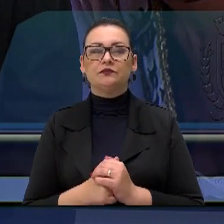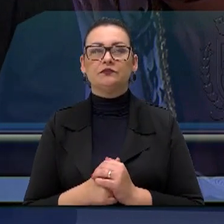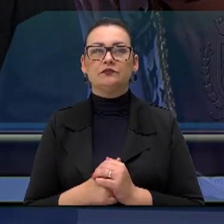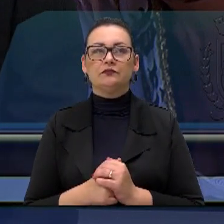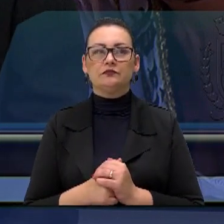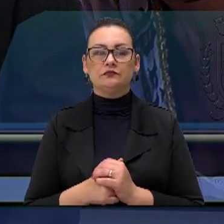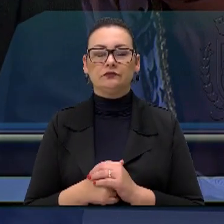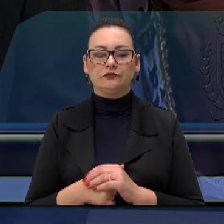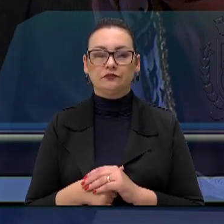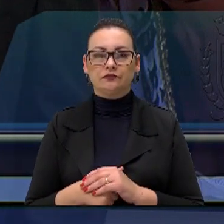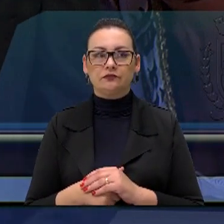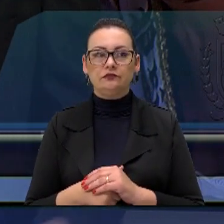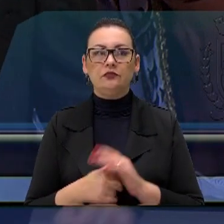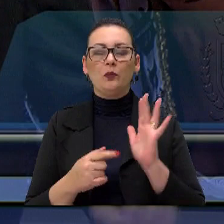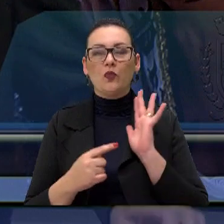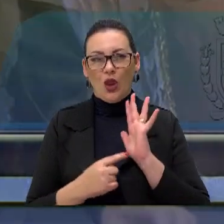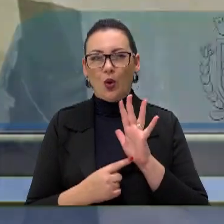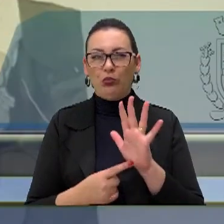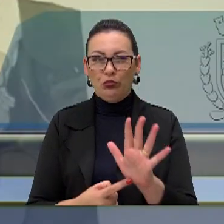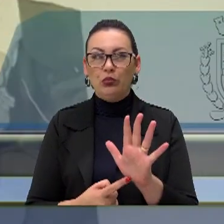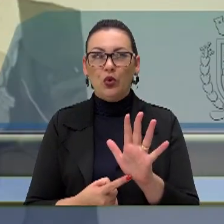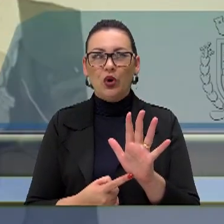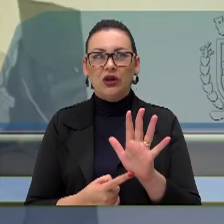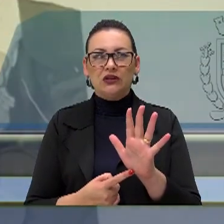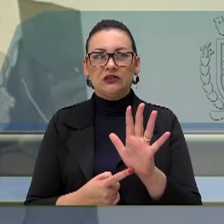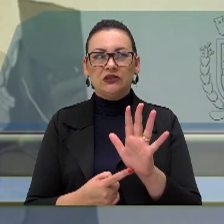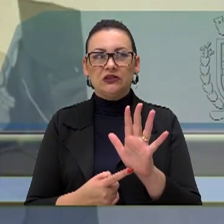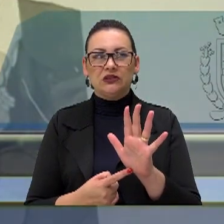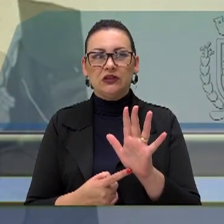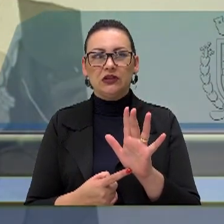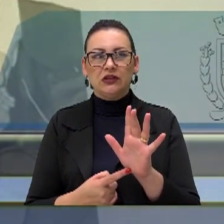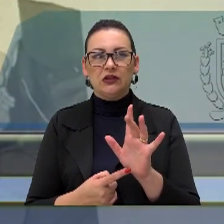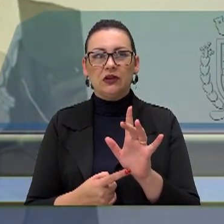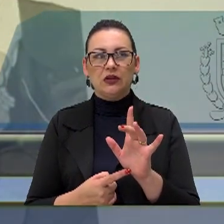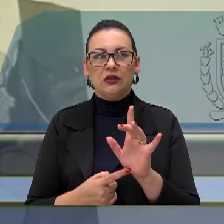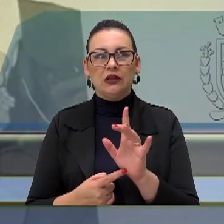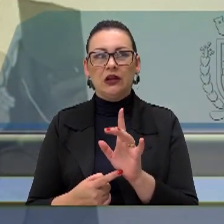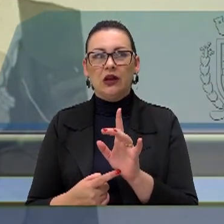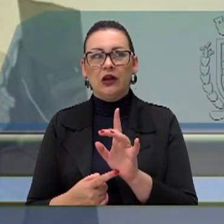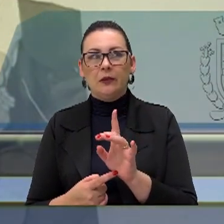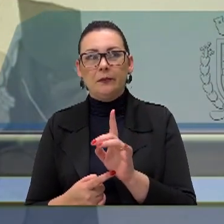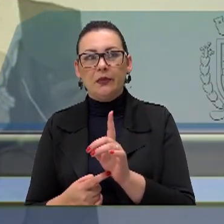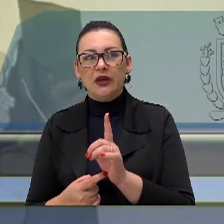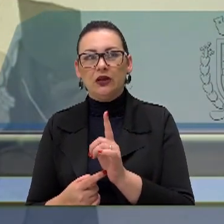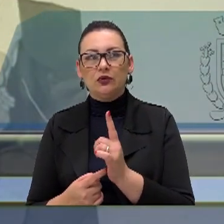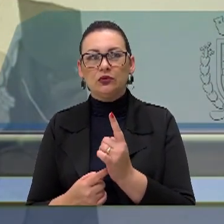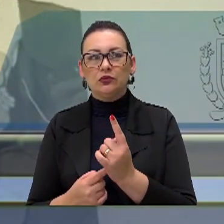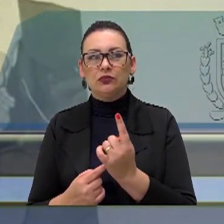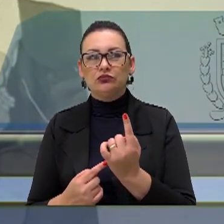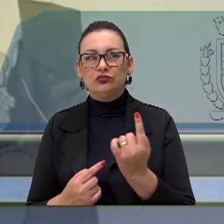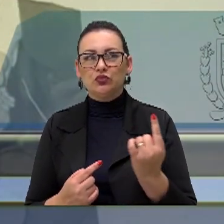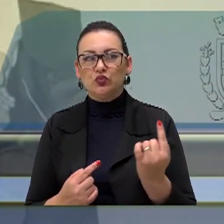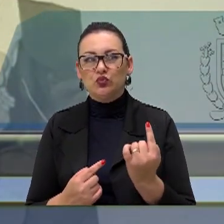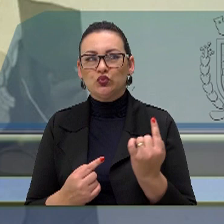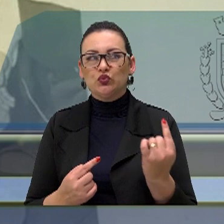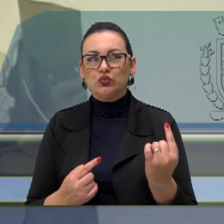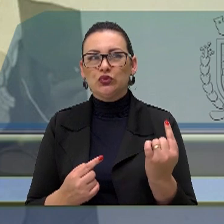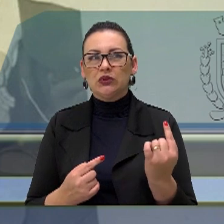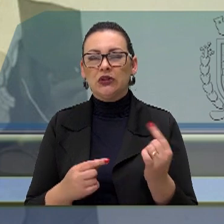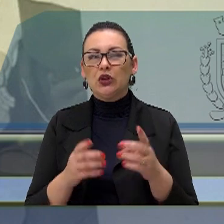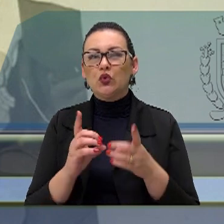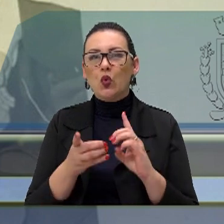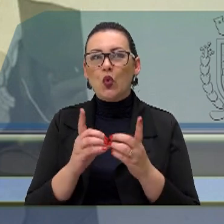a outra, mostra lá no lado do Rock Dica, e bem no canto ali, embaixo, assim, uma cabecinha. Esse é